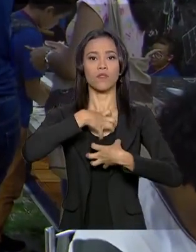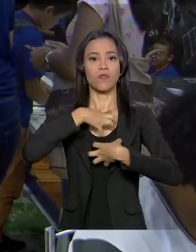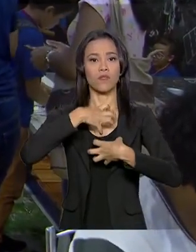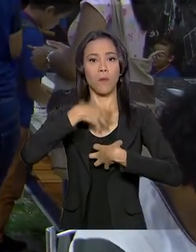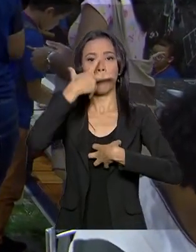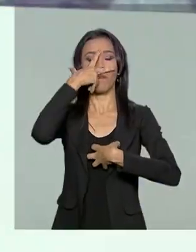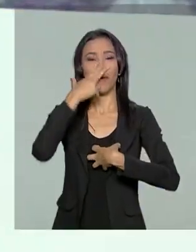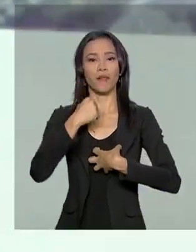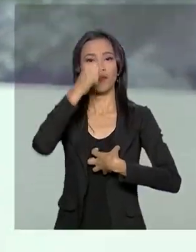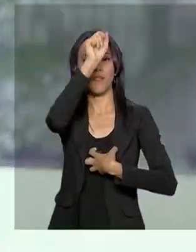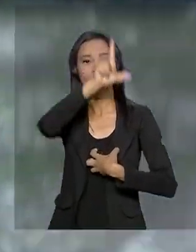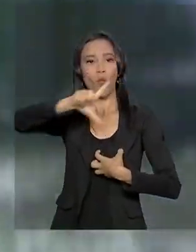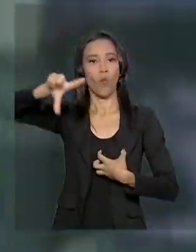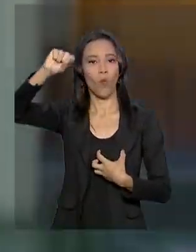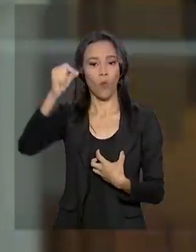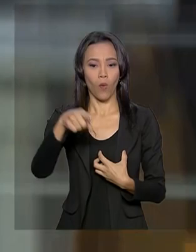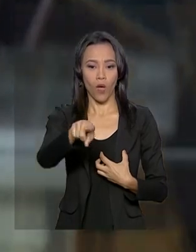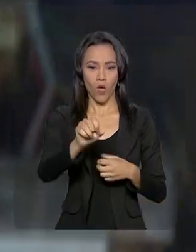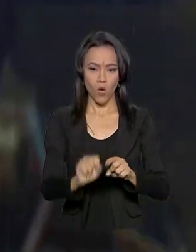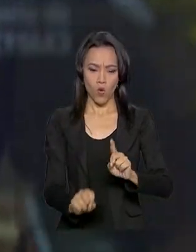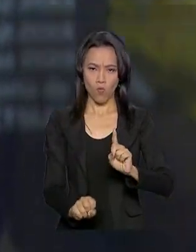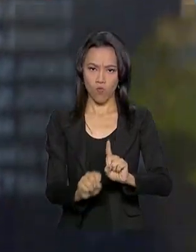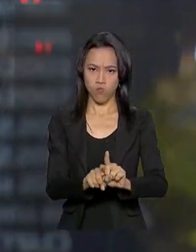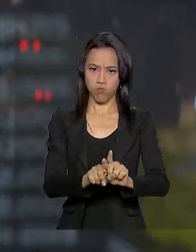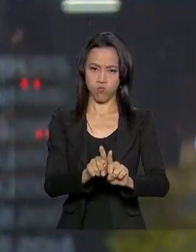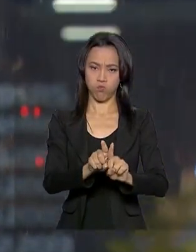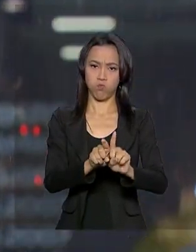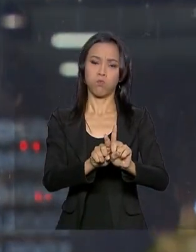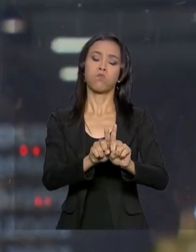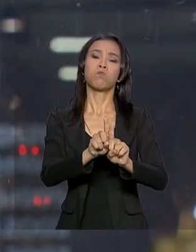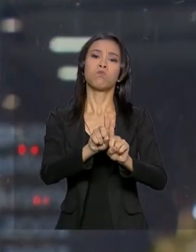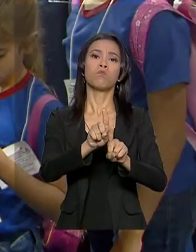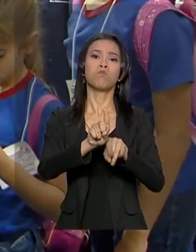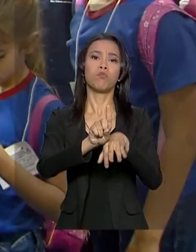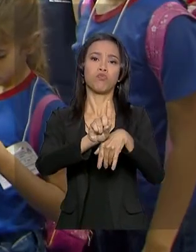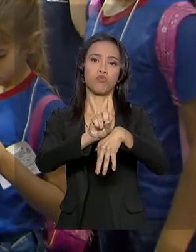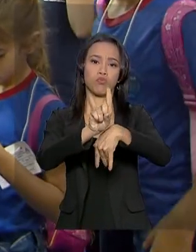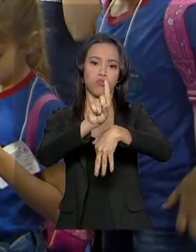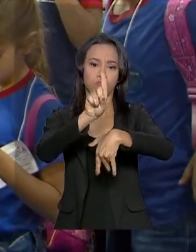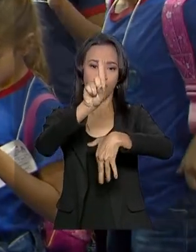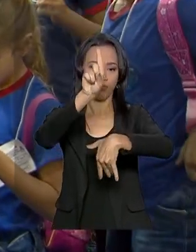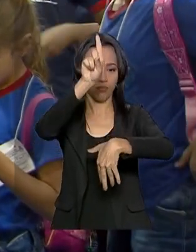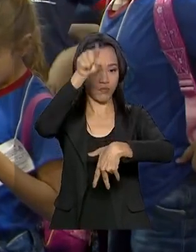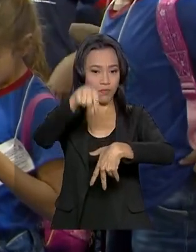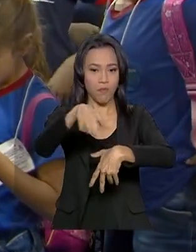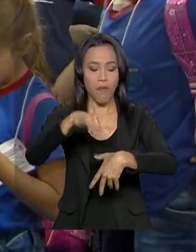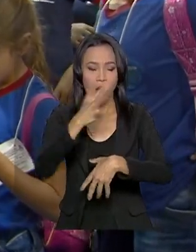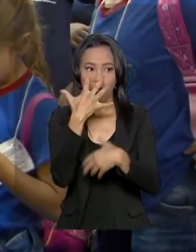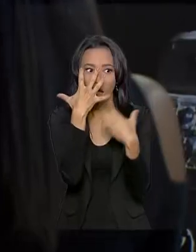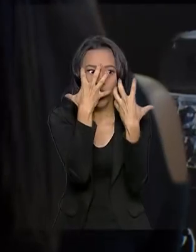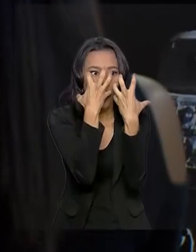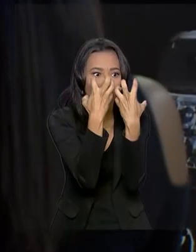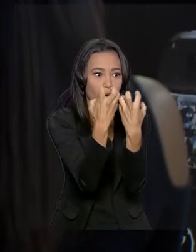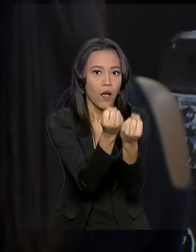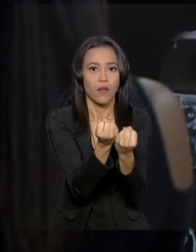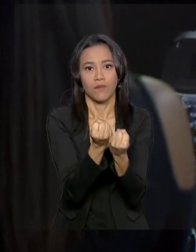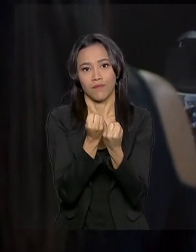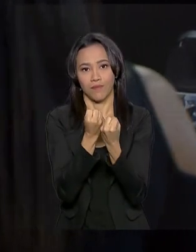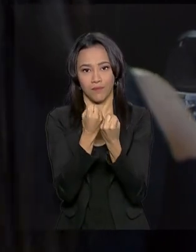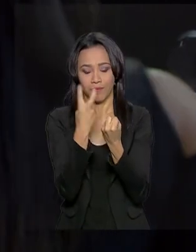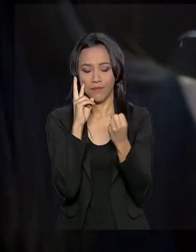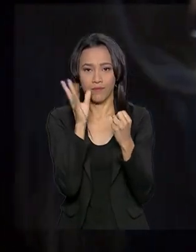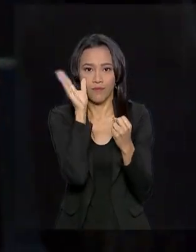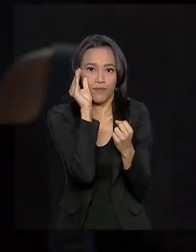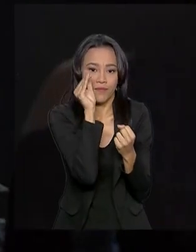ambientado os foguetes em esposa são são a atração que mais prende os olhares e é possível